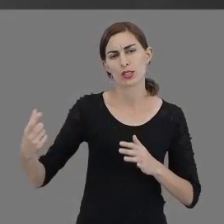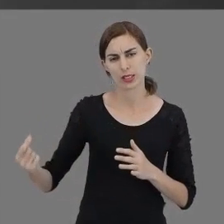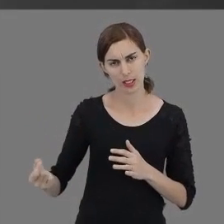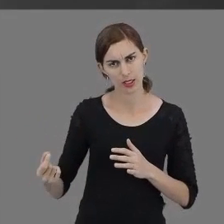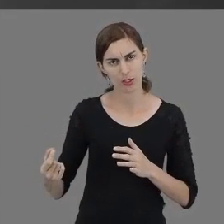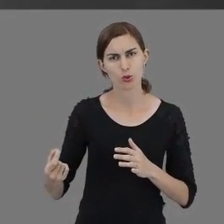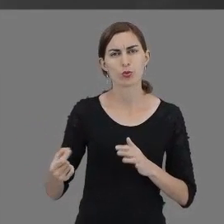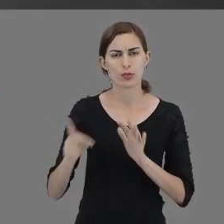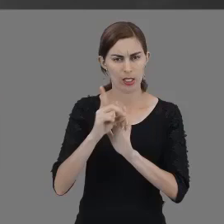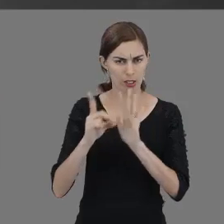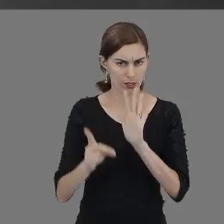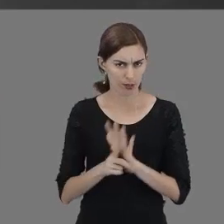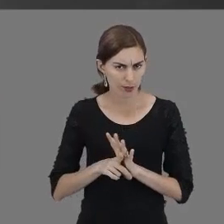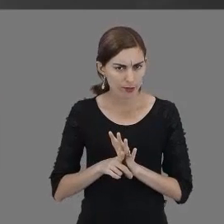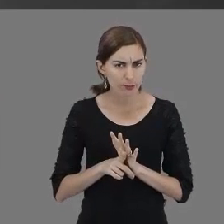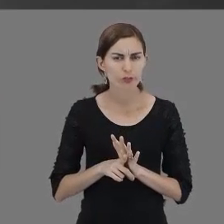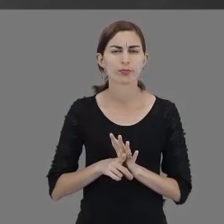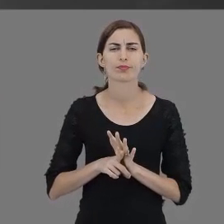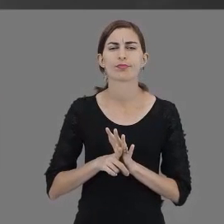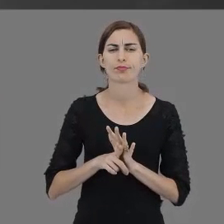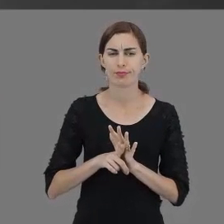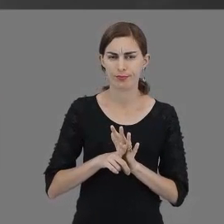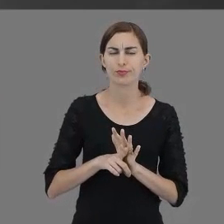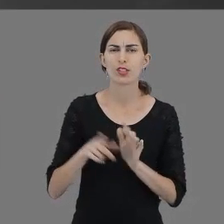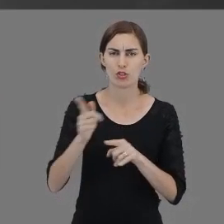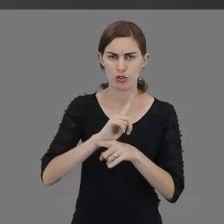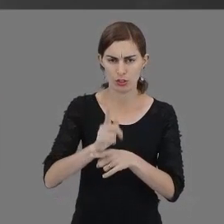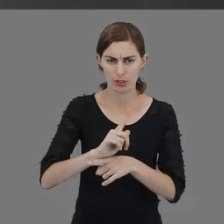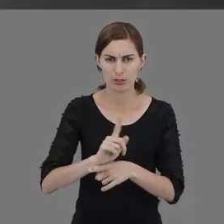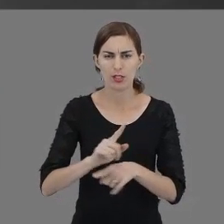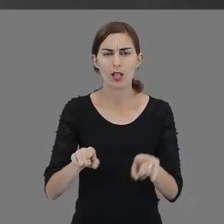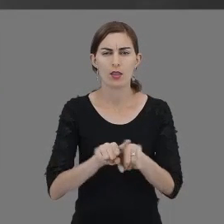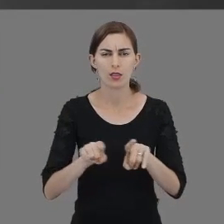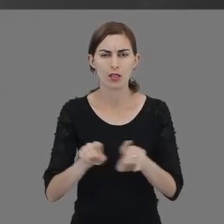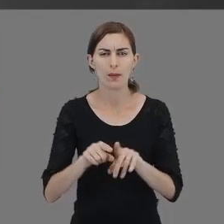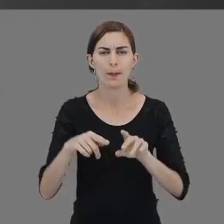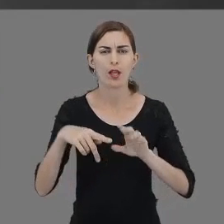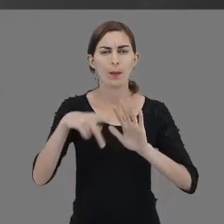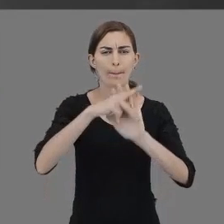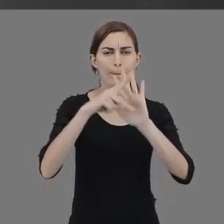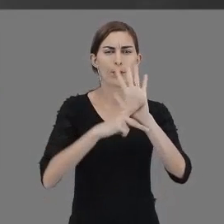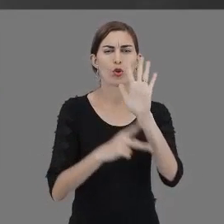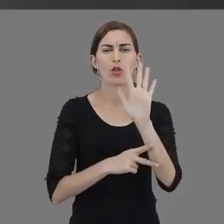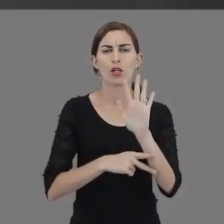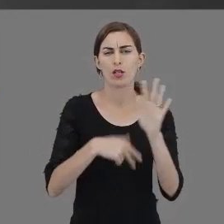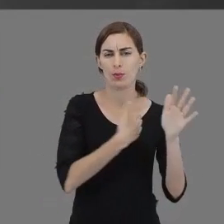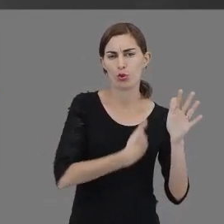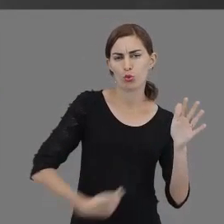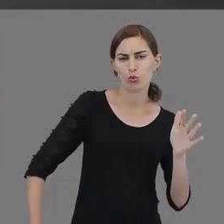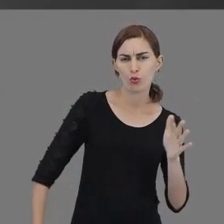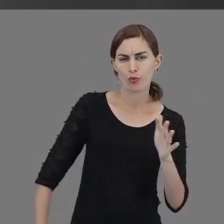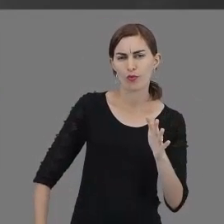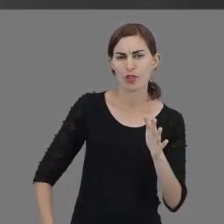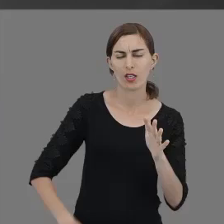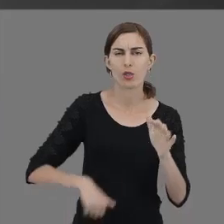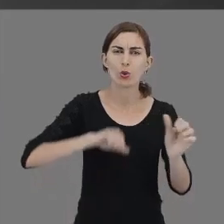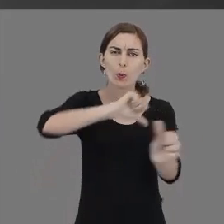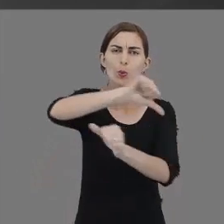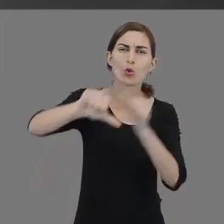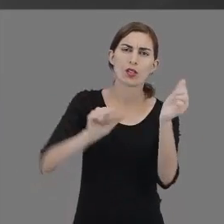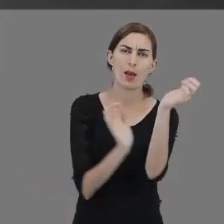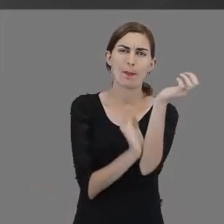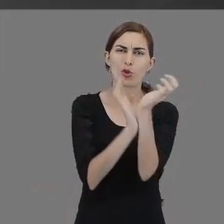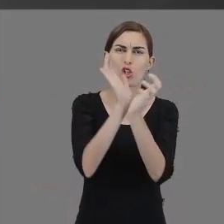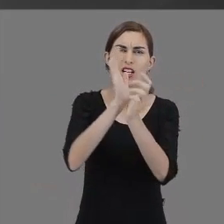importante no pontapé para o gerencialismo. E a gente tem também o Programa Nacional de Desburocratização em